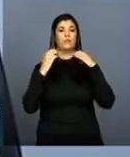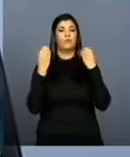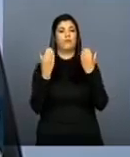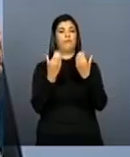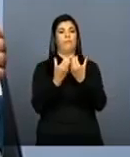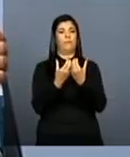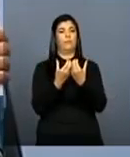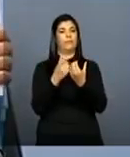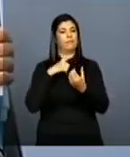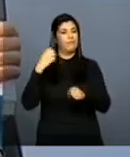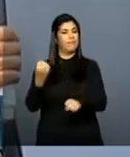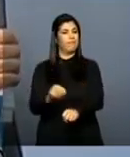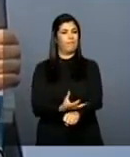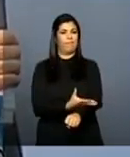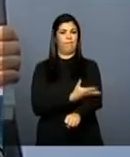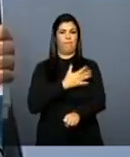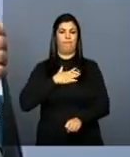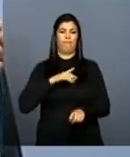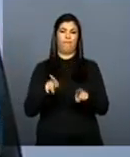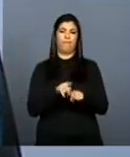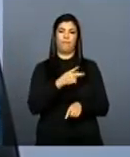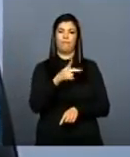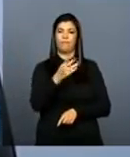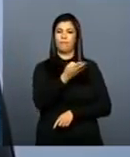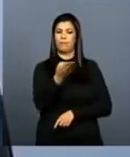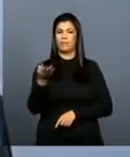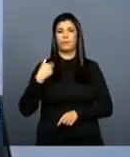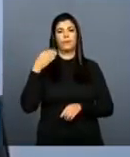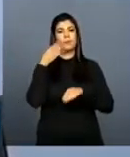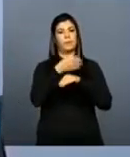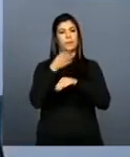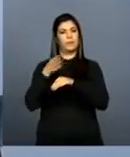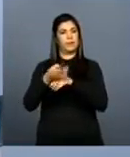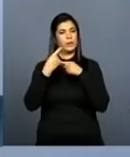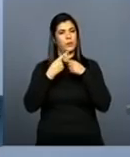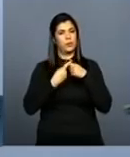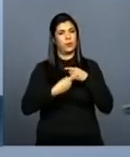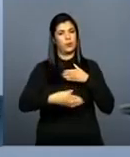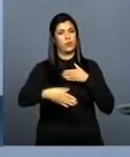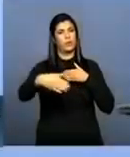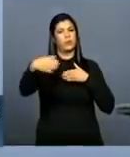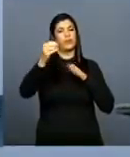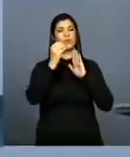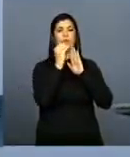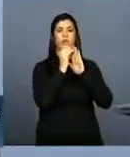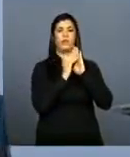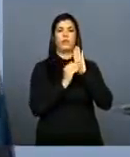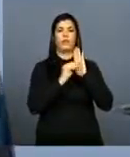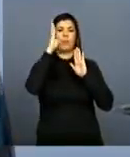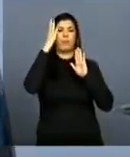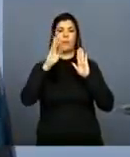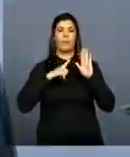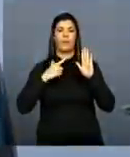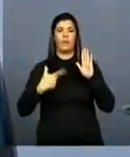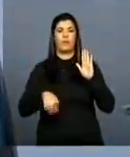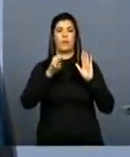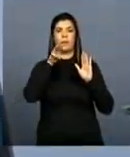intensa emoção, acho que para mim e para todo mundo que participou dessa longa jornada da Agenda do Brasil Sem Miséria. Hoje nós temos